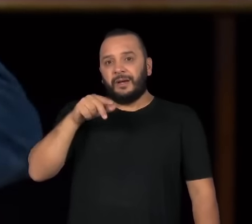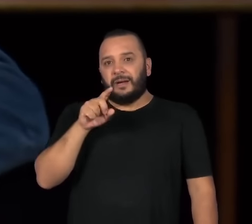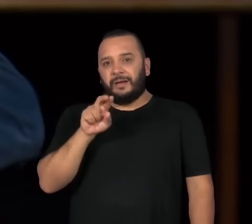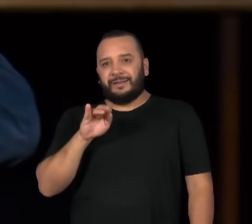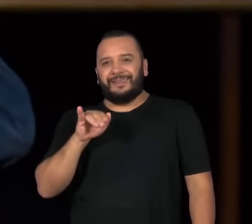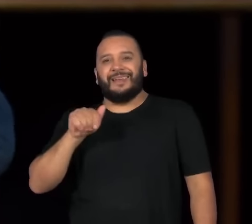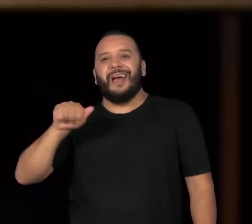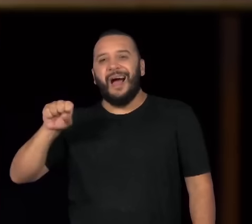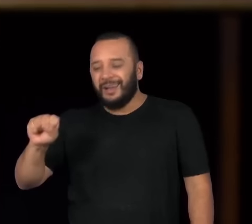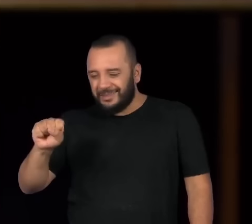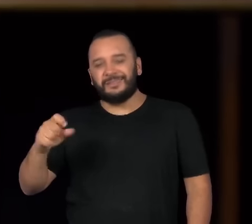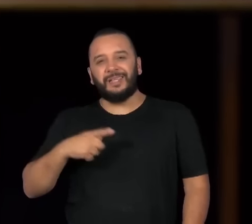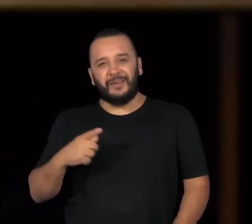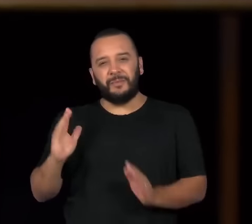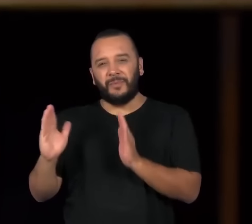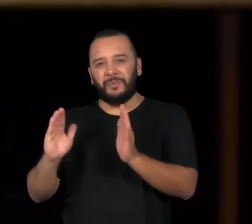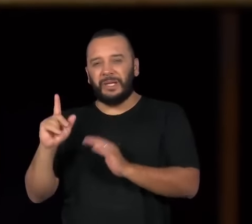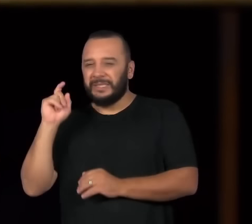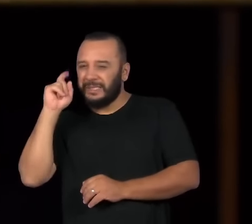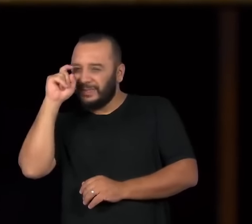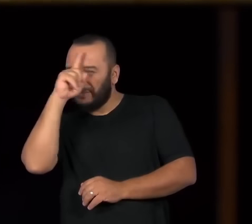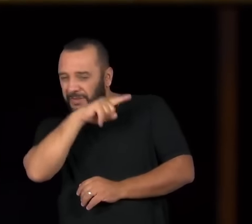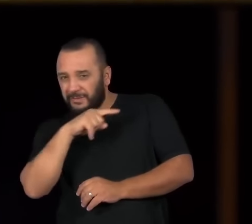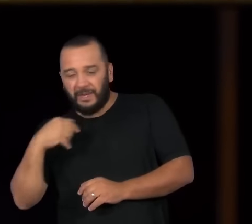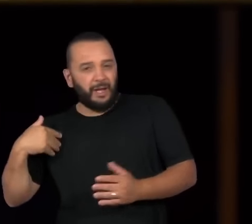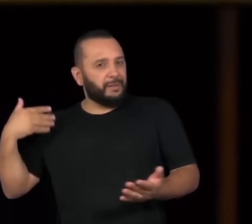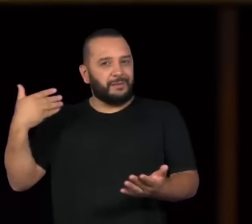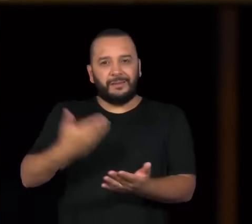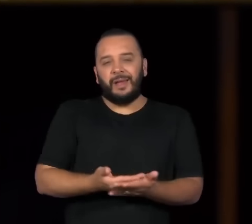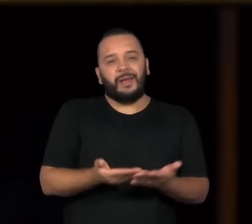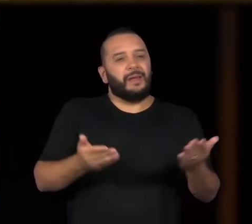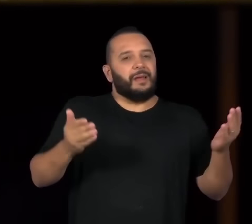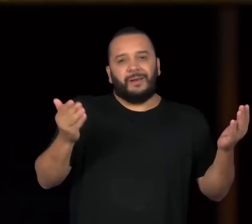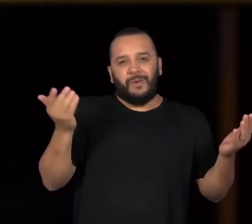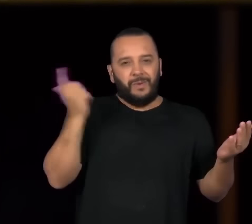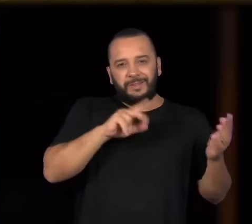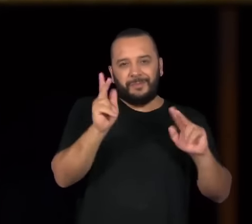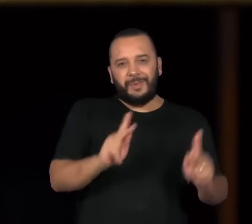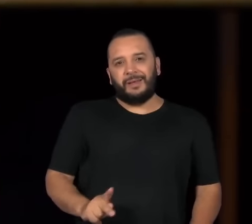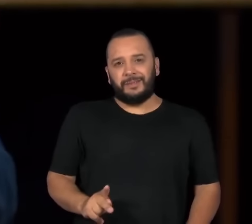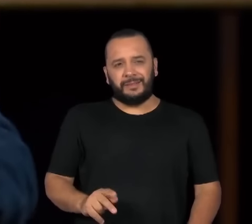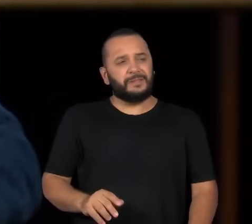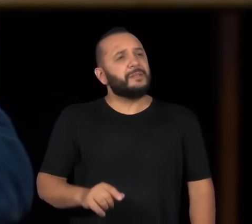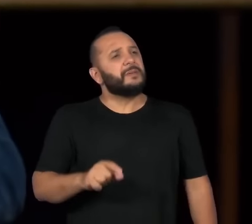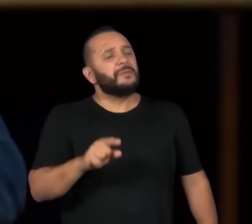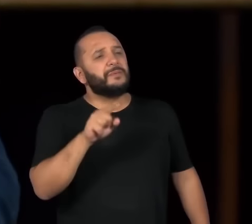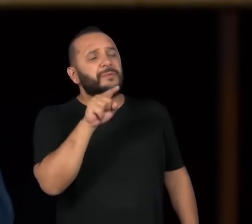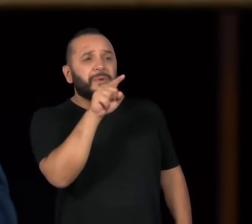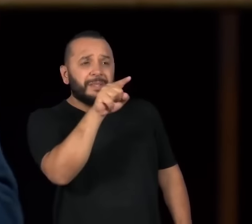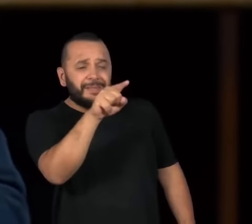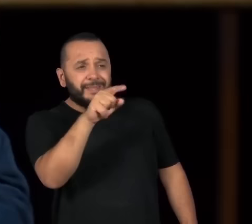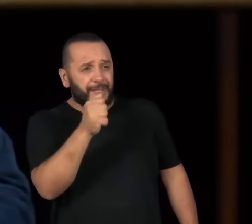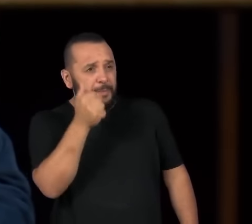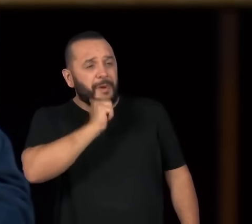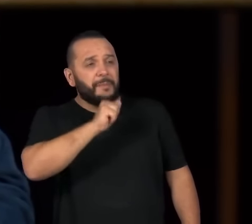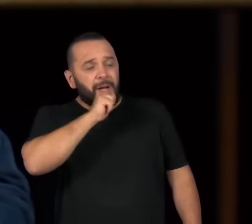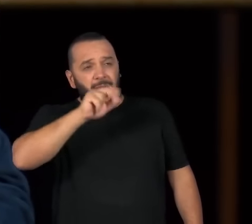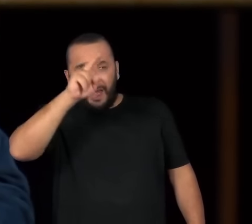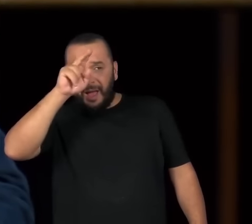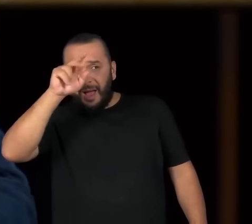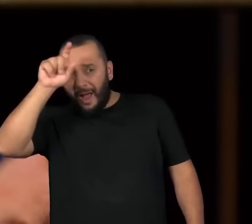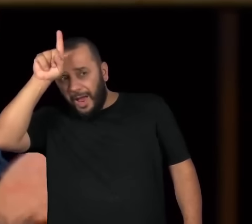quero agora ir para a sua origem, o lugar da onde você veio, pai alemão, mãe